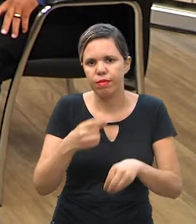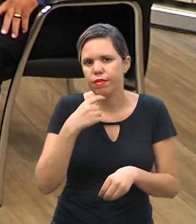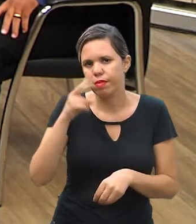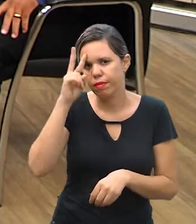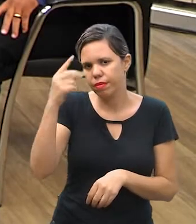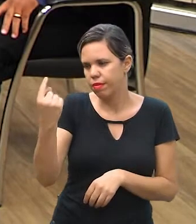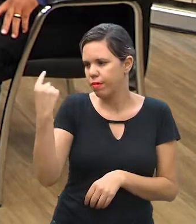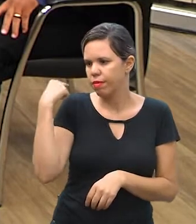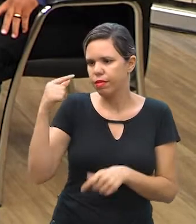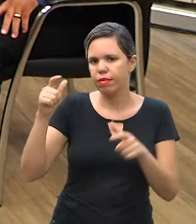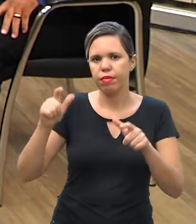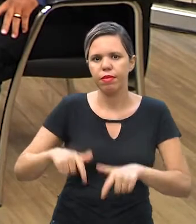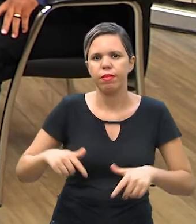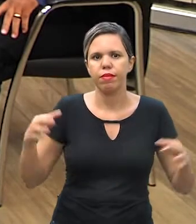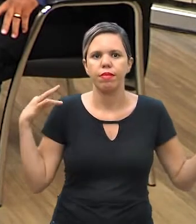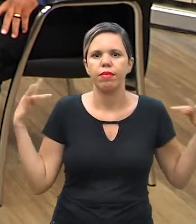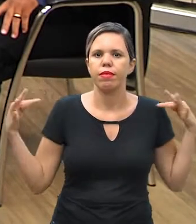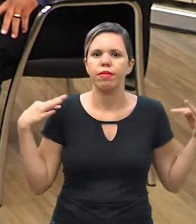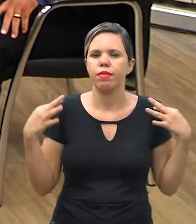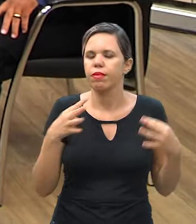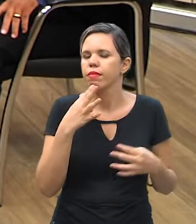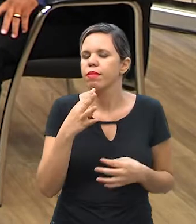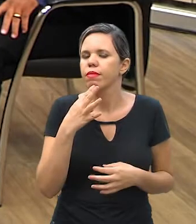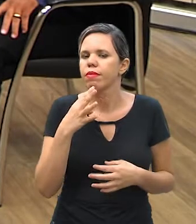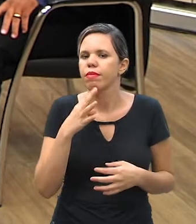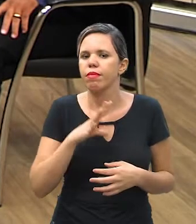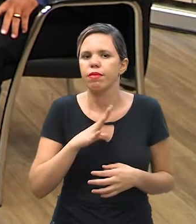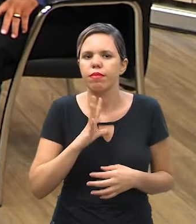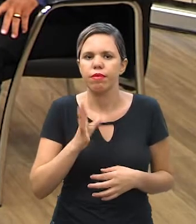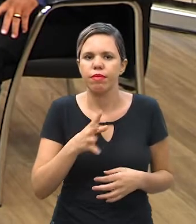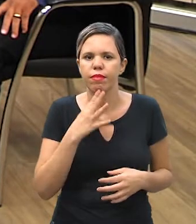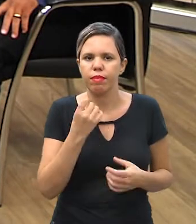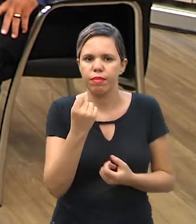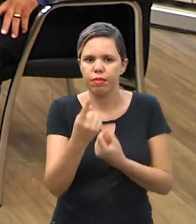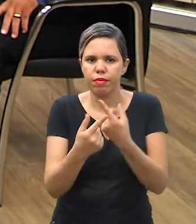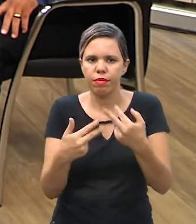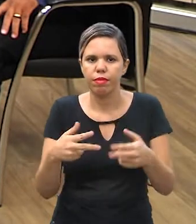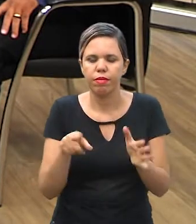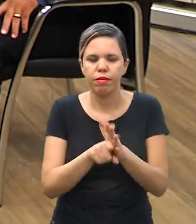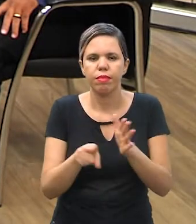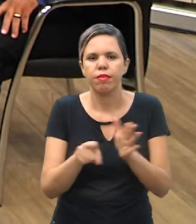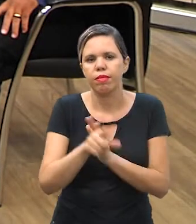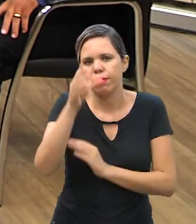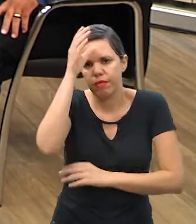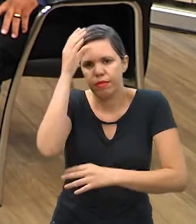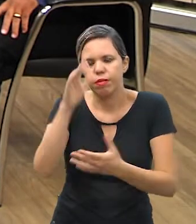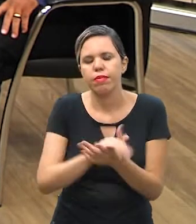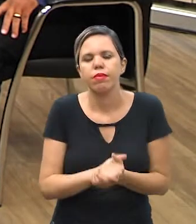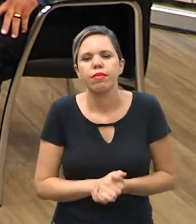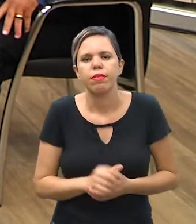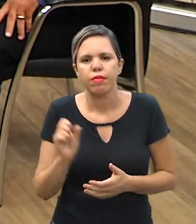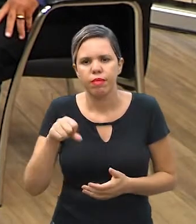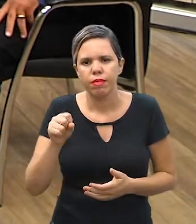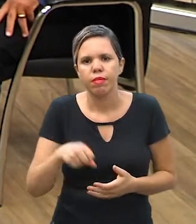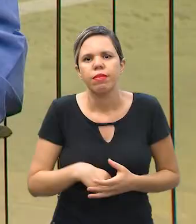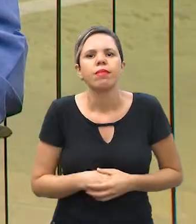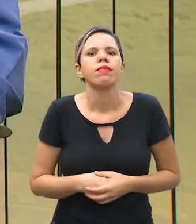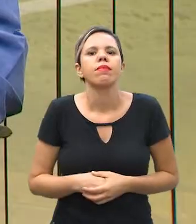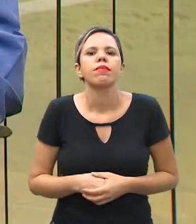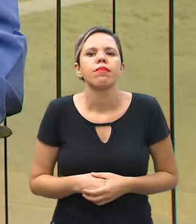lembra qual foi o primeiro ponto turístico que você conheceu na cidade? Já conhecia alguma coisa? Já perguntava para o seu tio?